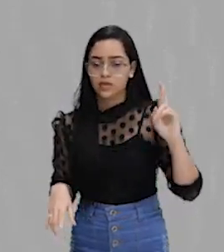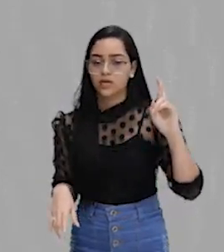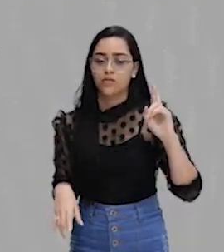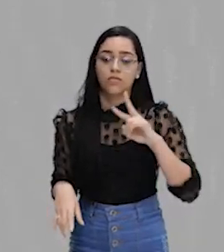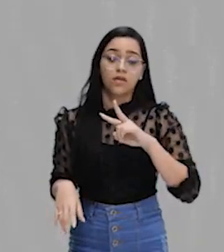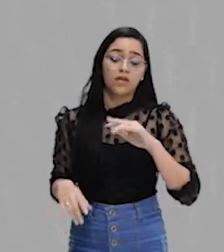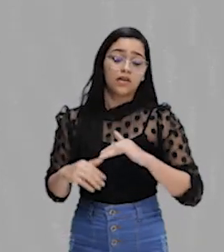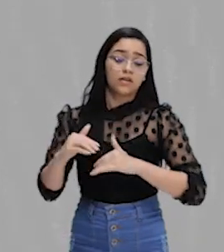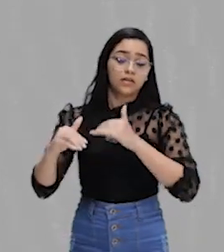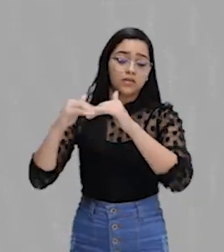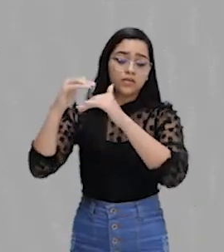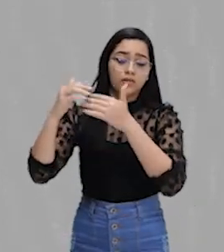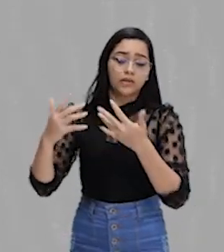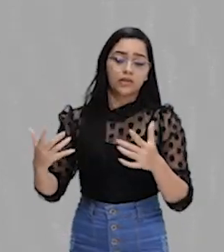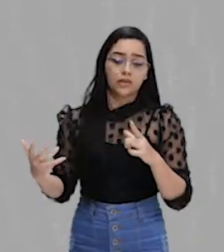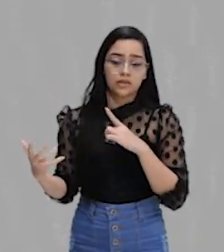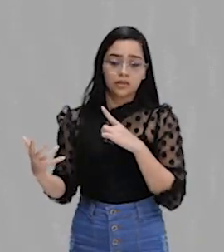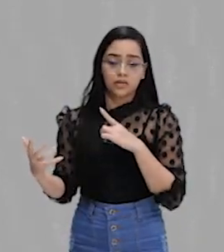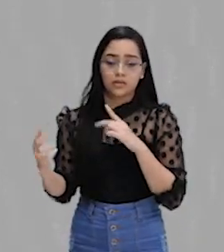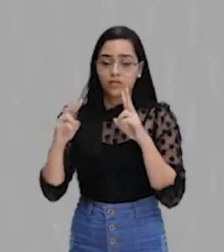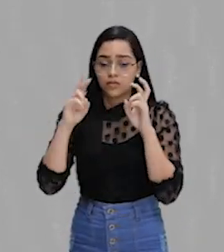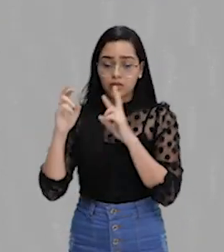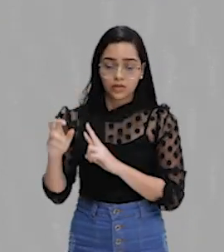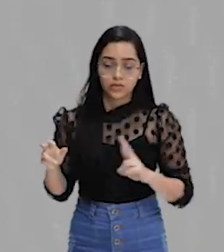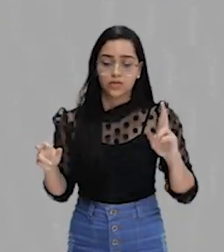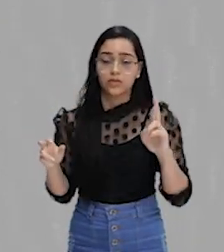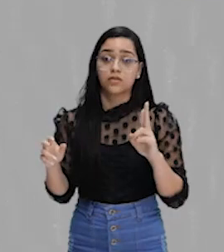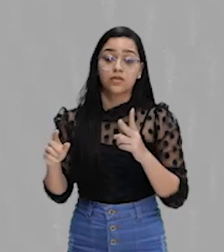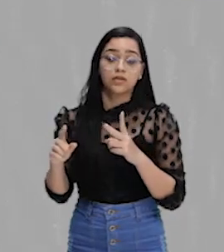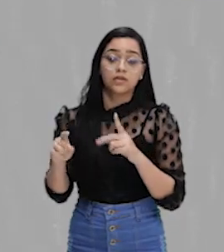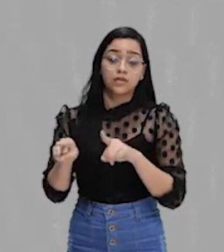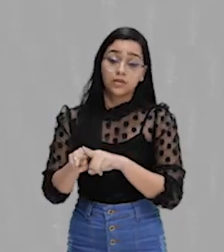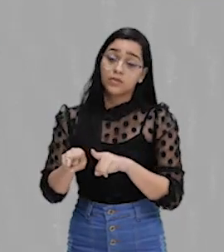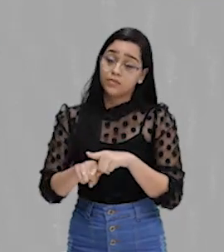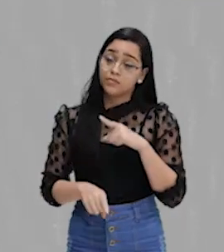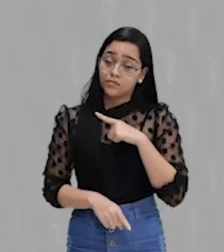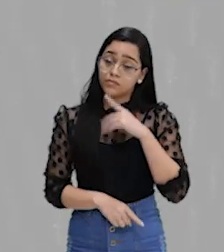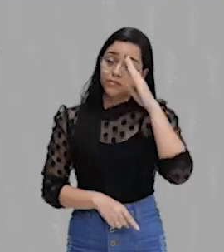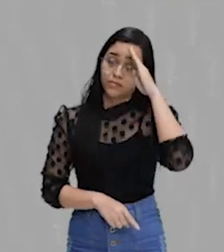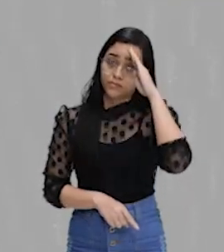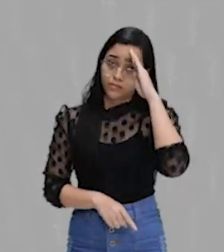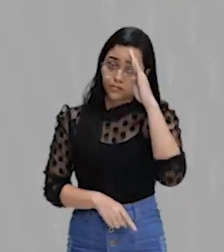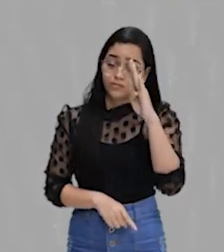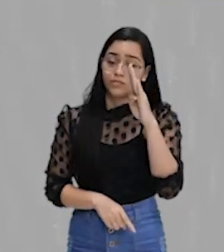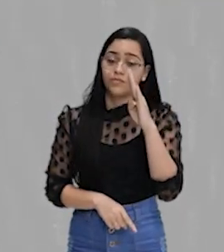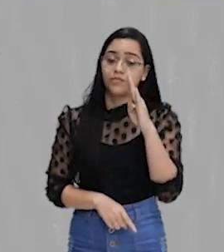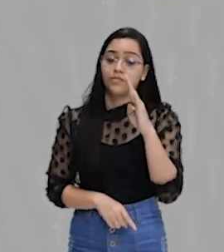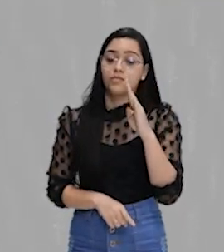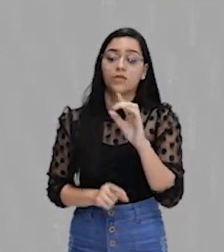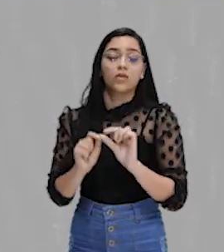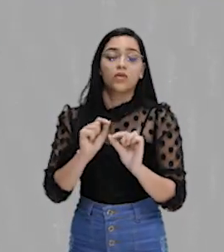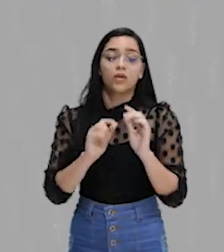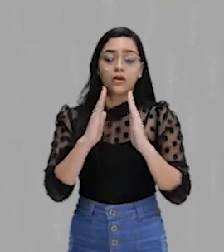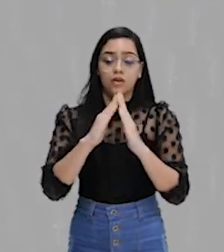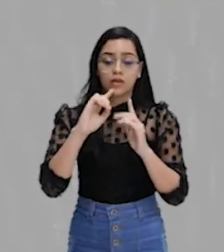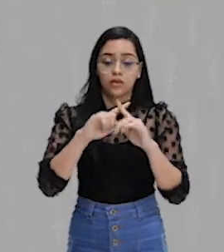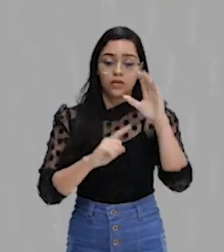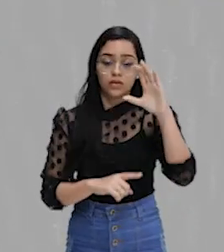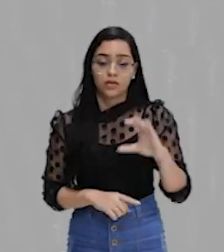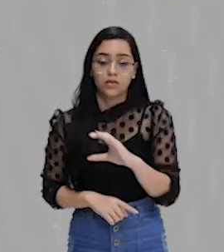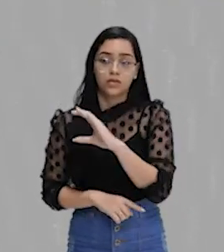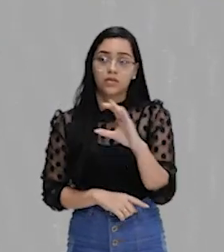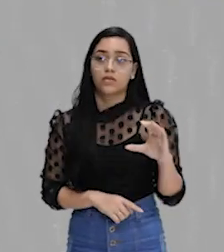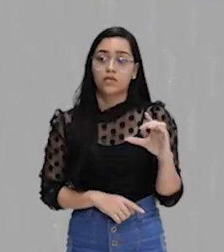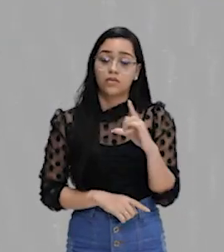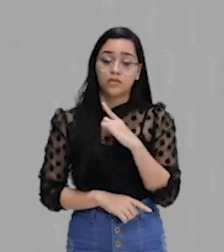vai desenvolver uma temática religiosa, e esse é um dos motivos pelos quais a Igreja Católica acabou sendo